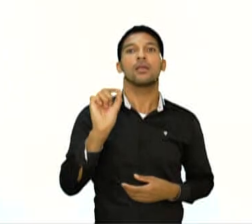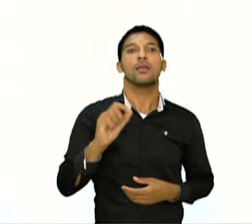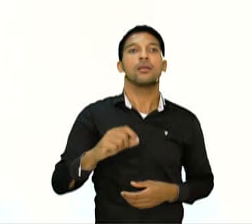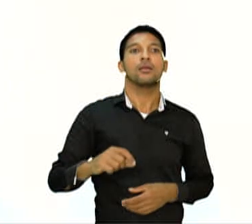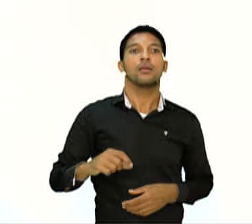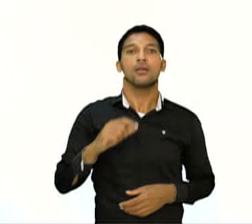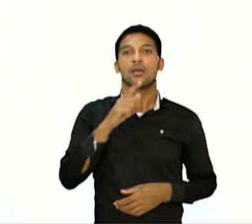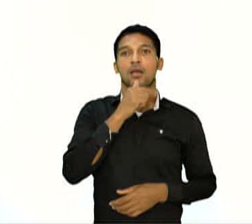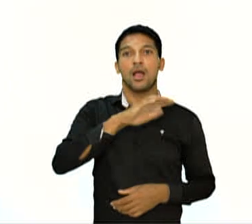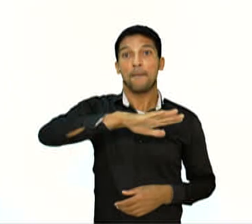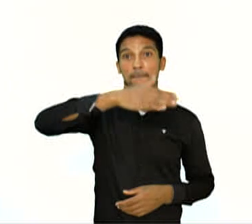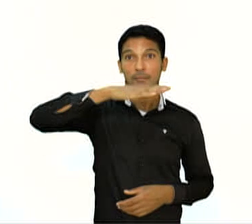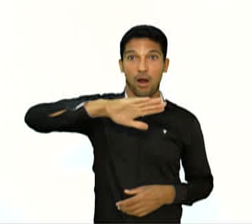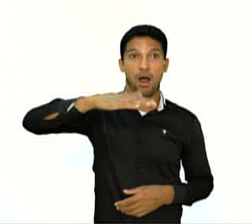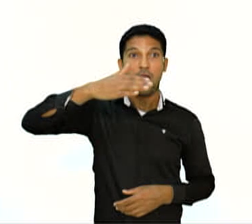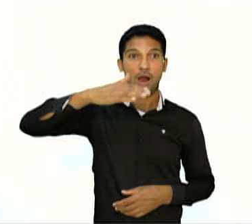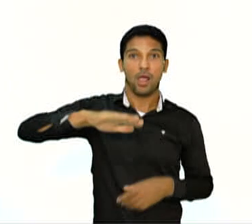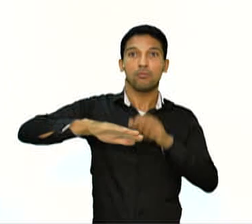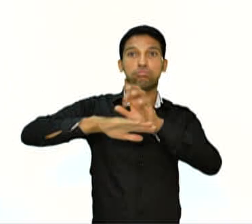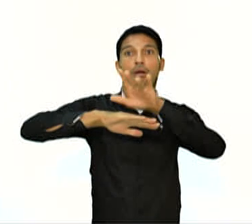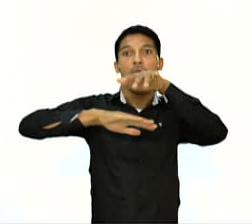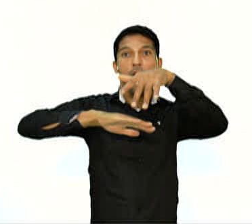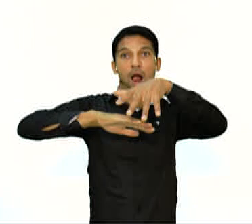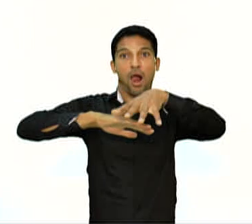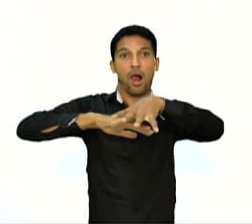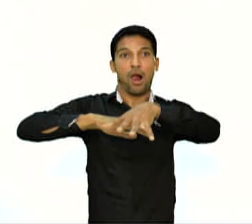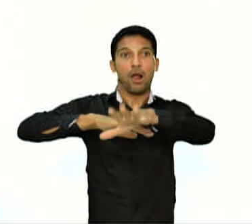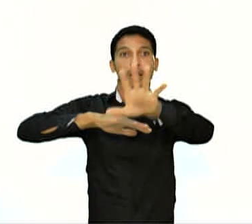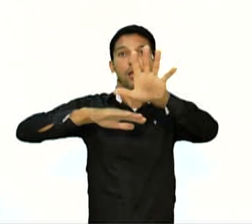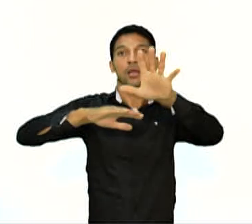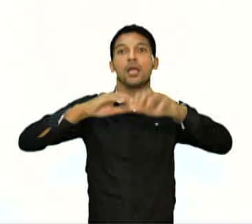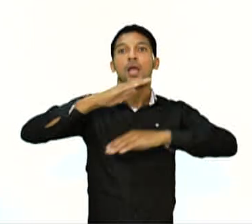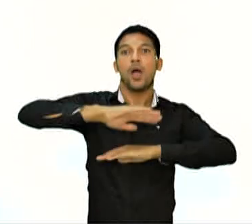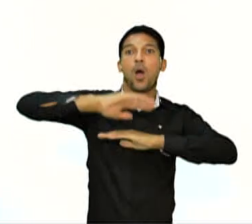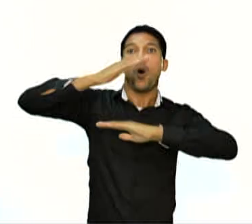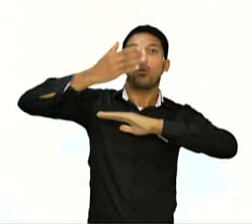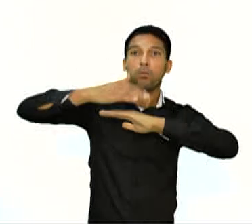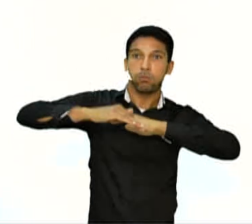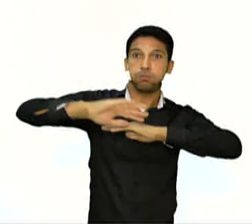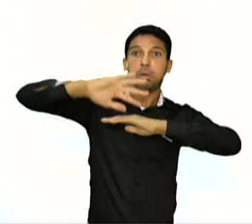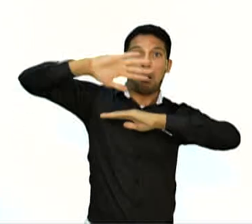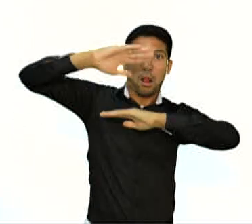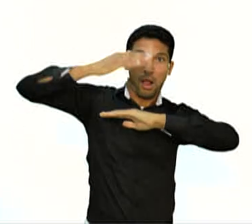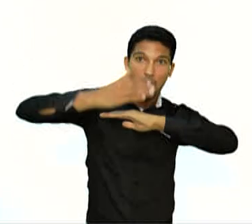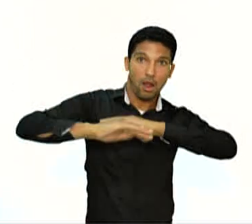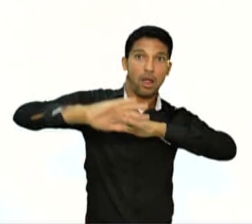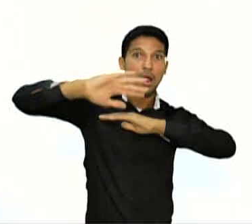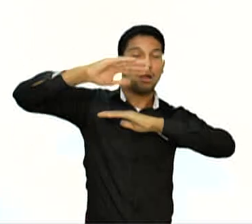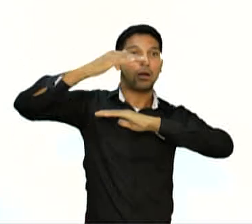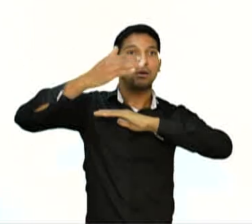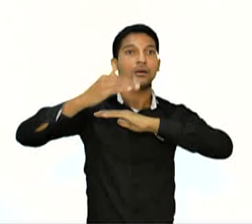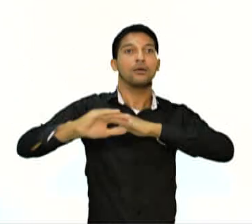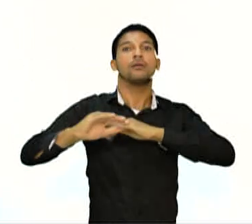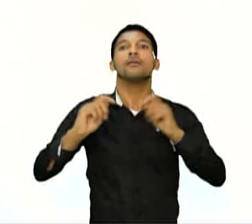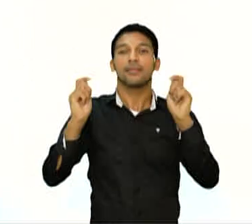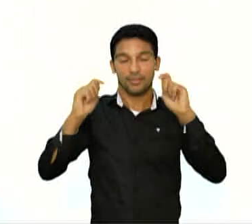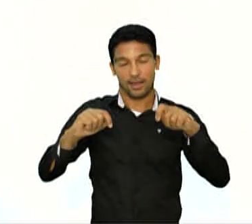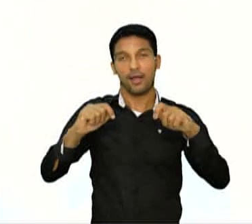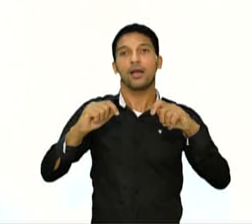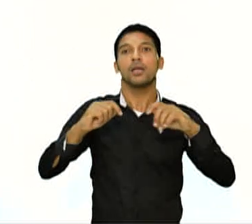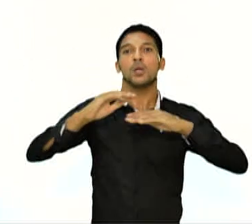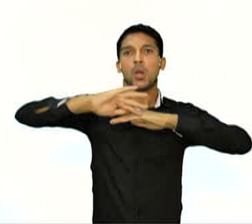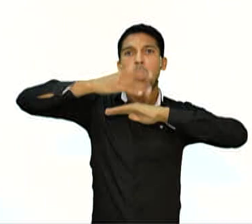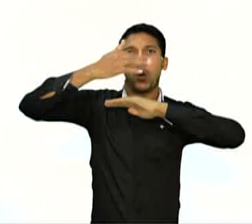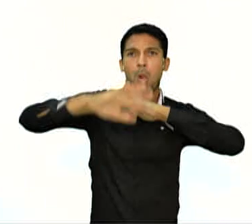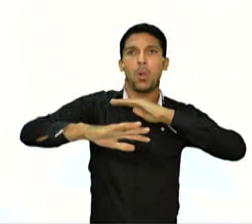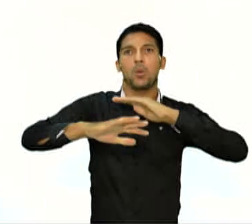vários tipos de implementações, em que, logicamente, a força das ondas pode também potencialmente girar uma turbina e